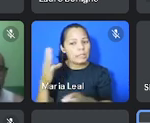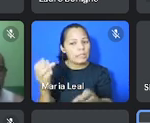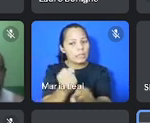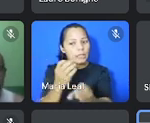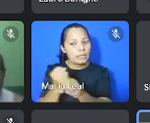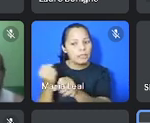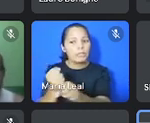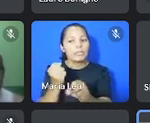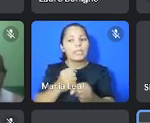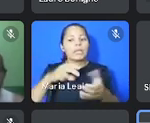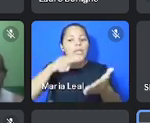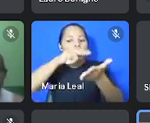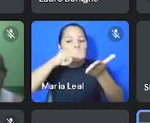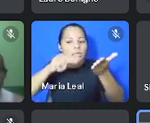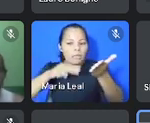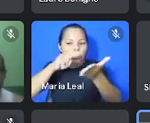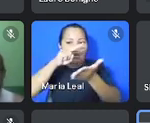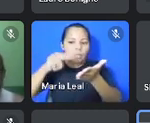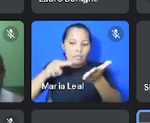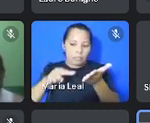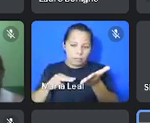e leiam um material